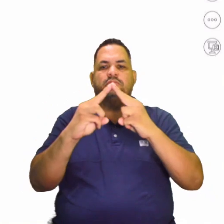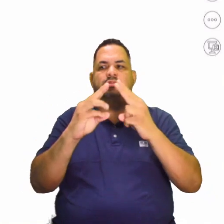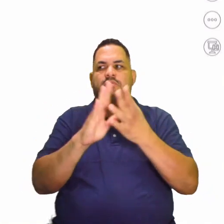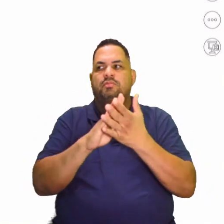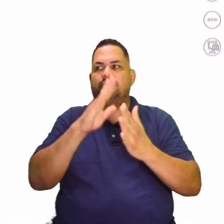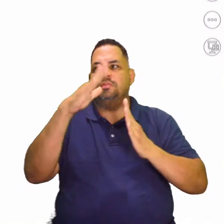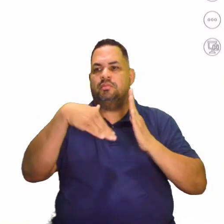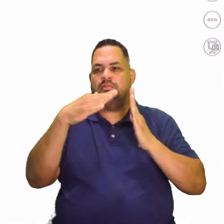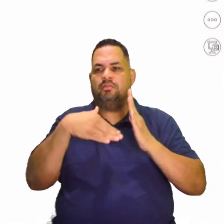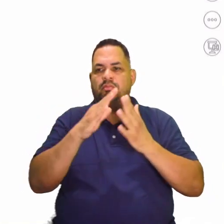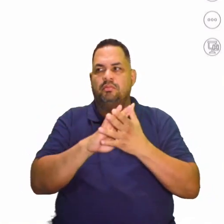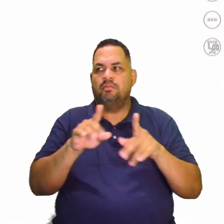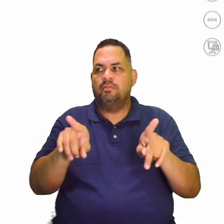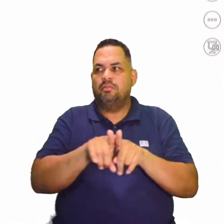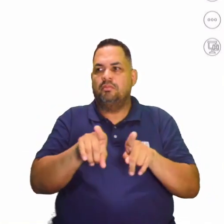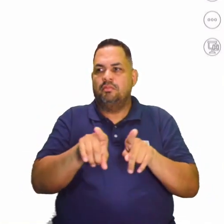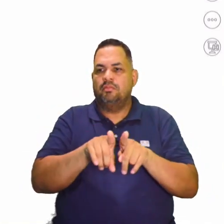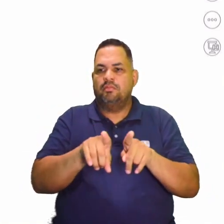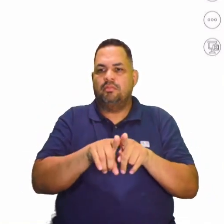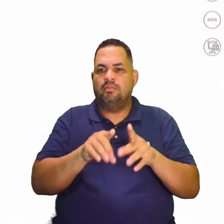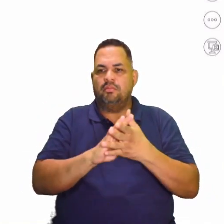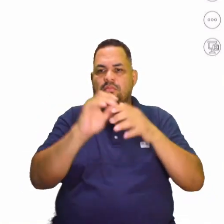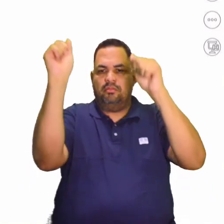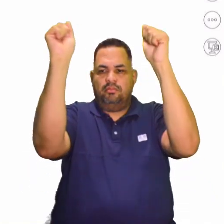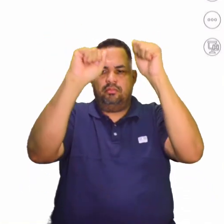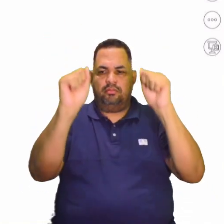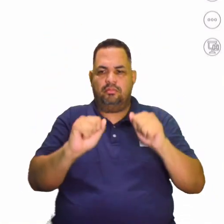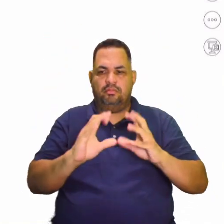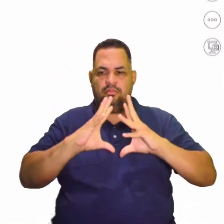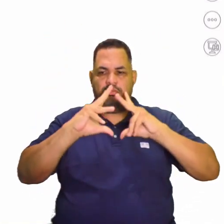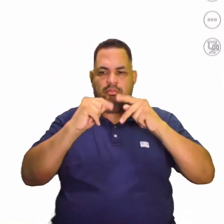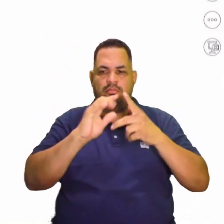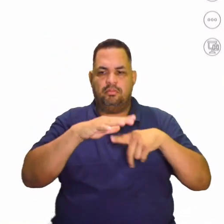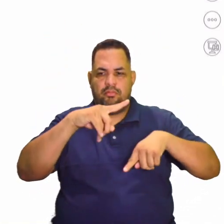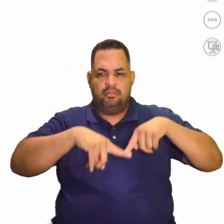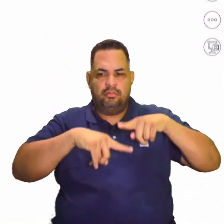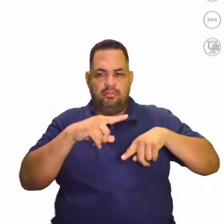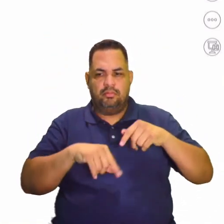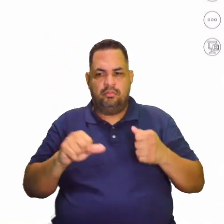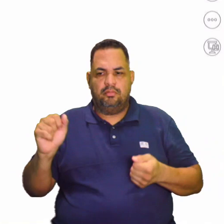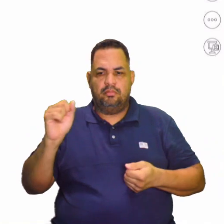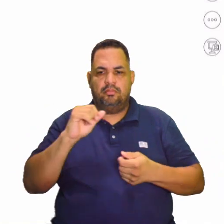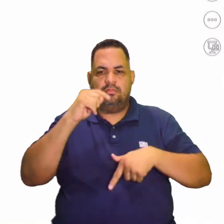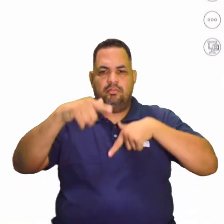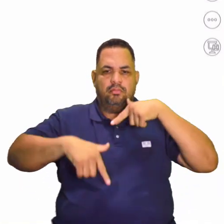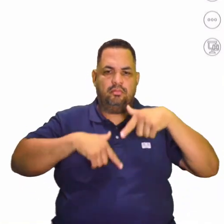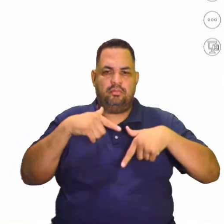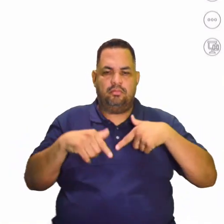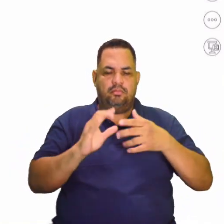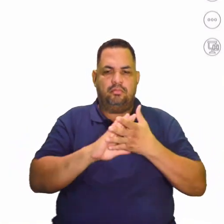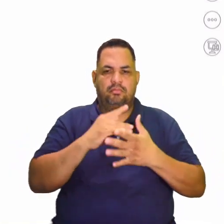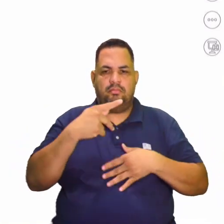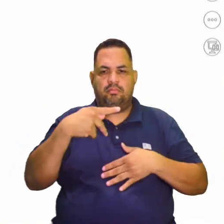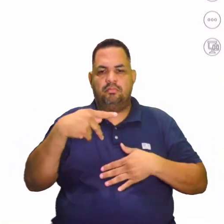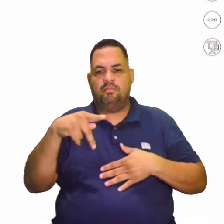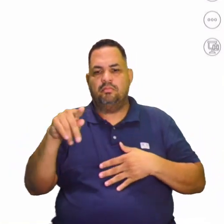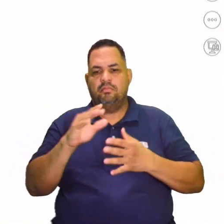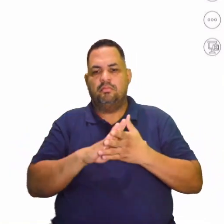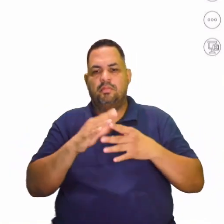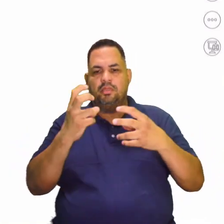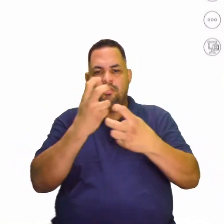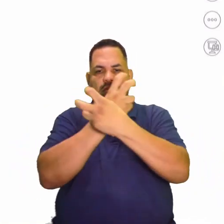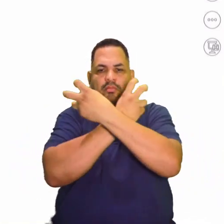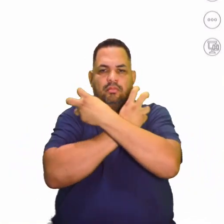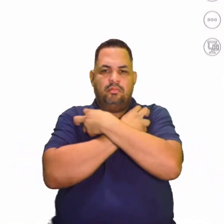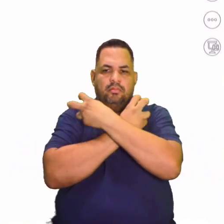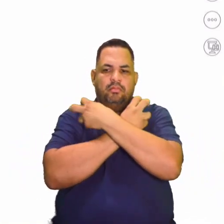as pinturas, esculturas, todos os artefatos feitos era para o faraó,